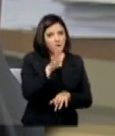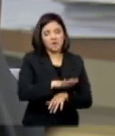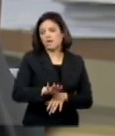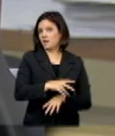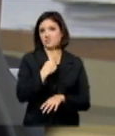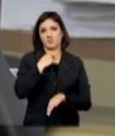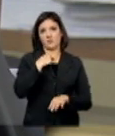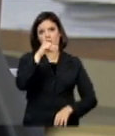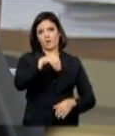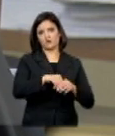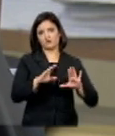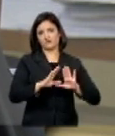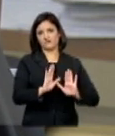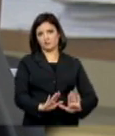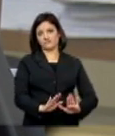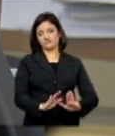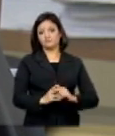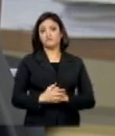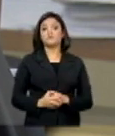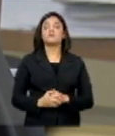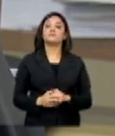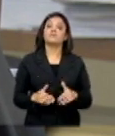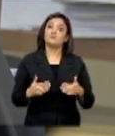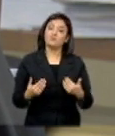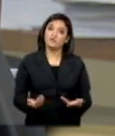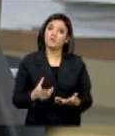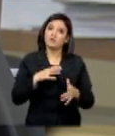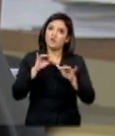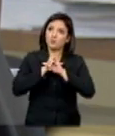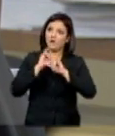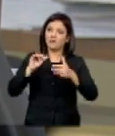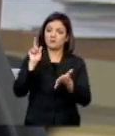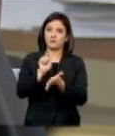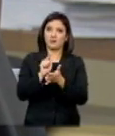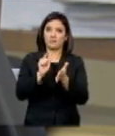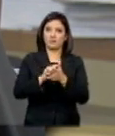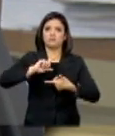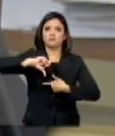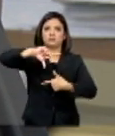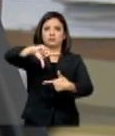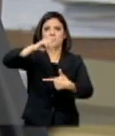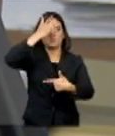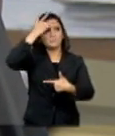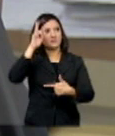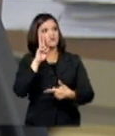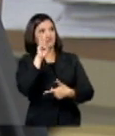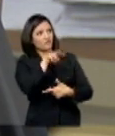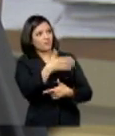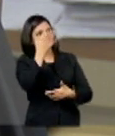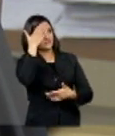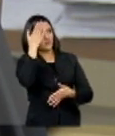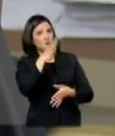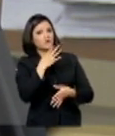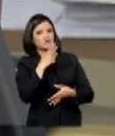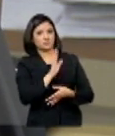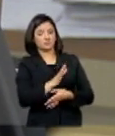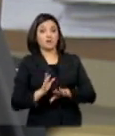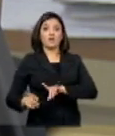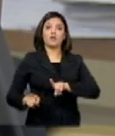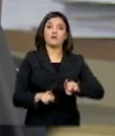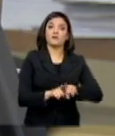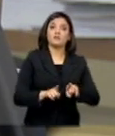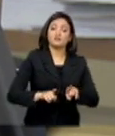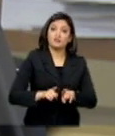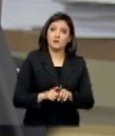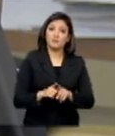adolescentes no local afixado aviso para orientação do público a definição do âmbito de proteção da liberdade e e